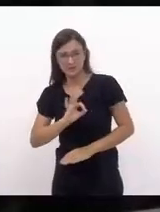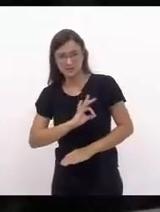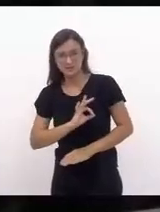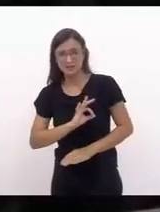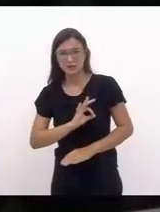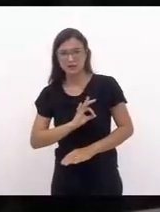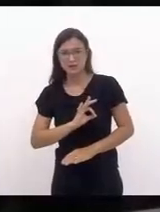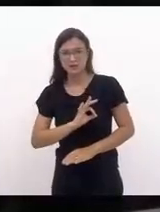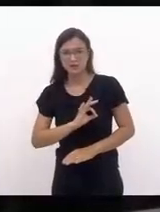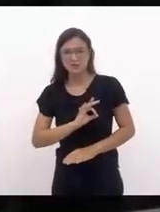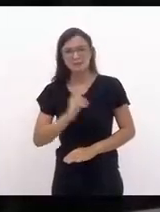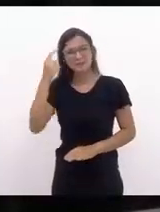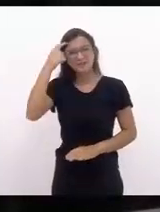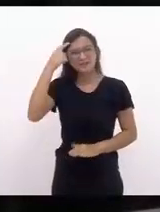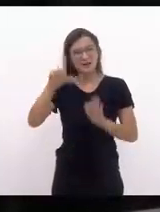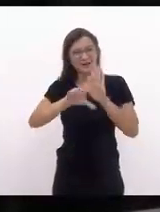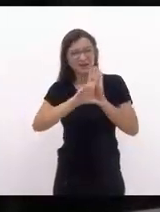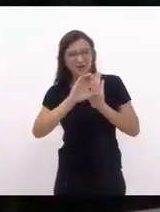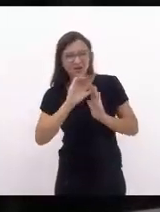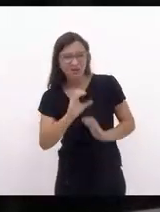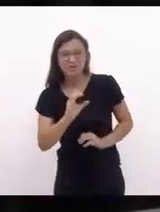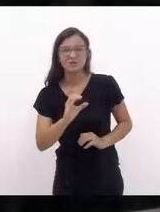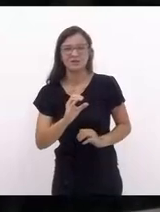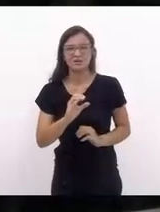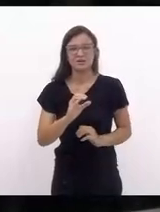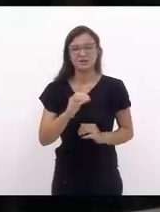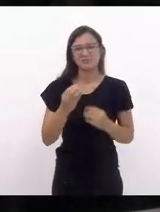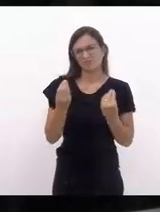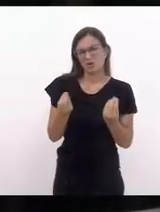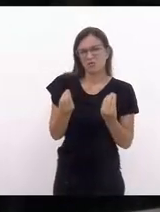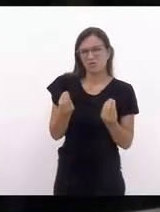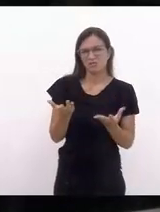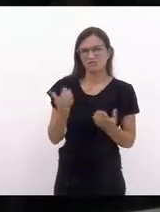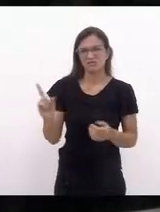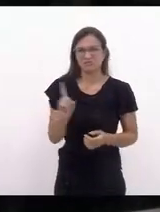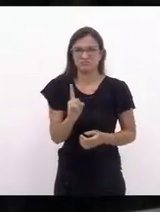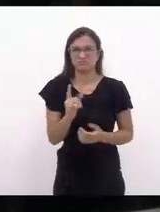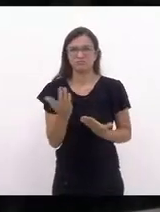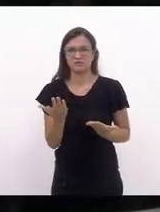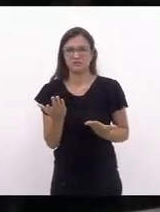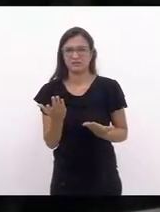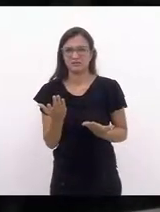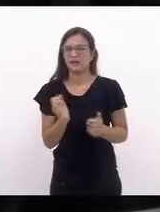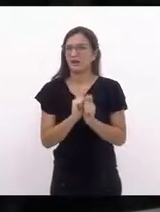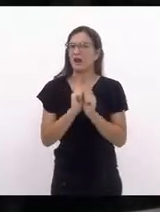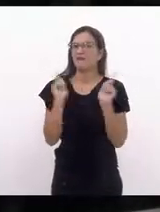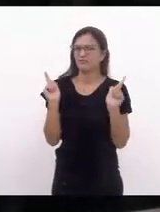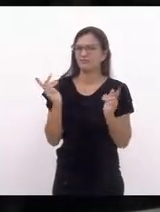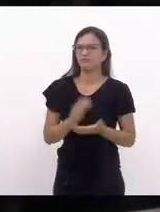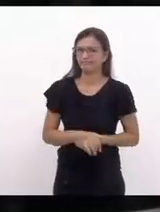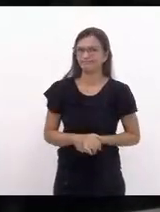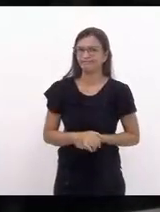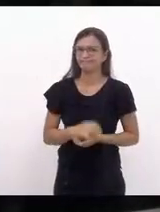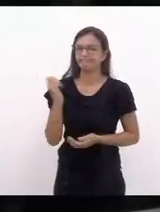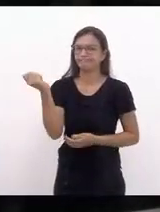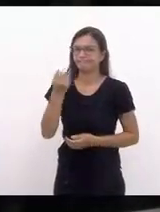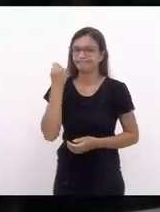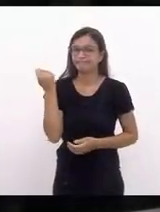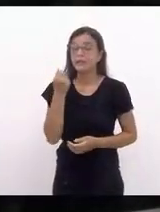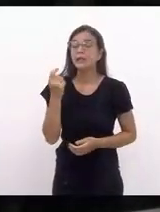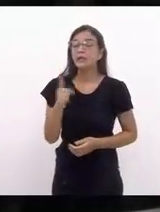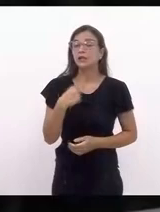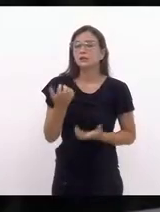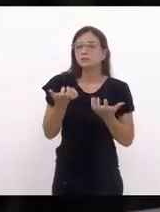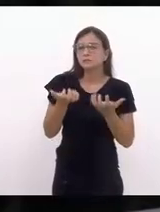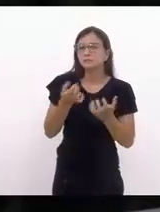por cota já estão reformando por cotas Isso é isso é bem grave e o que que a gente está